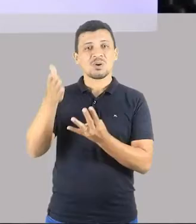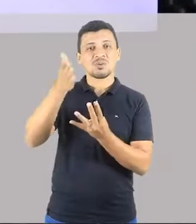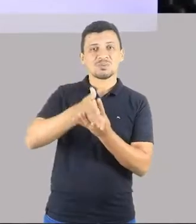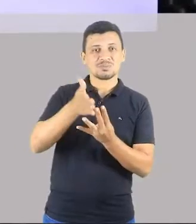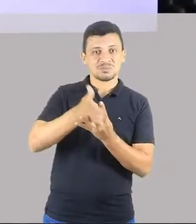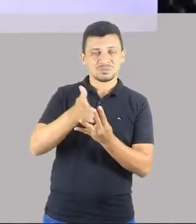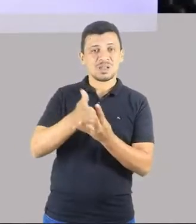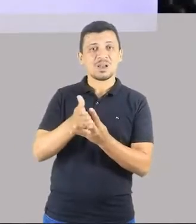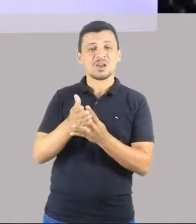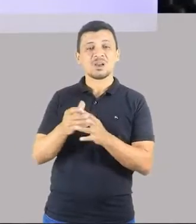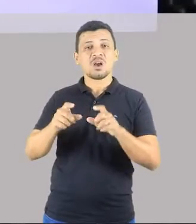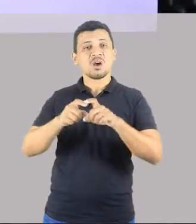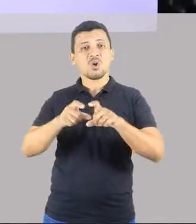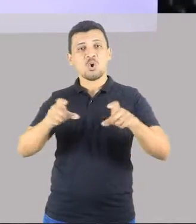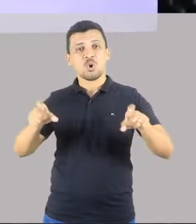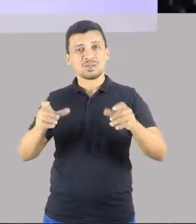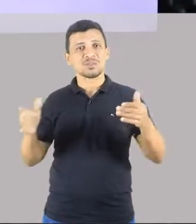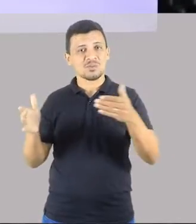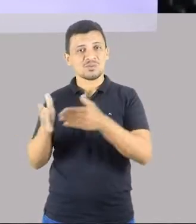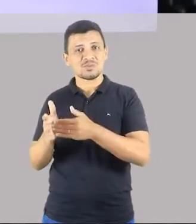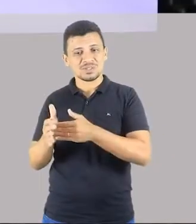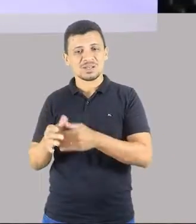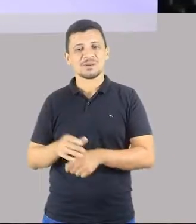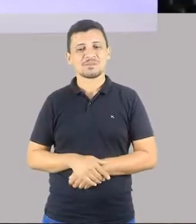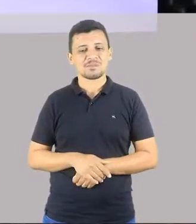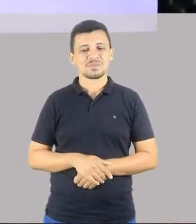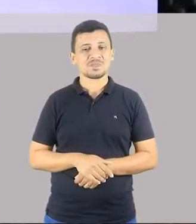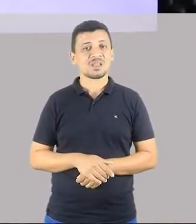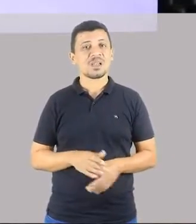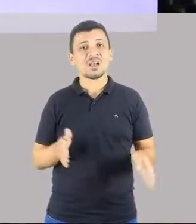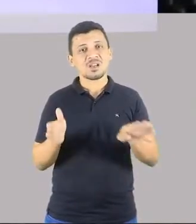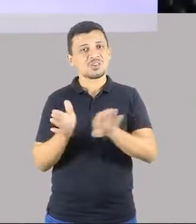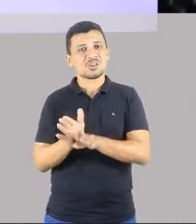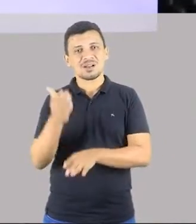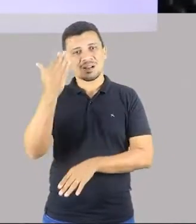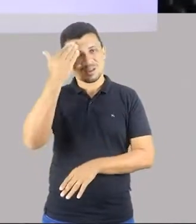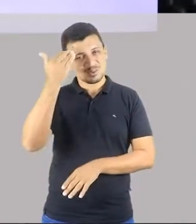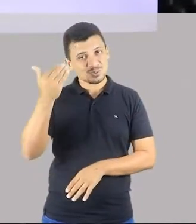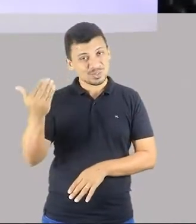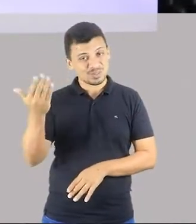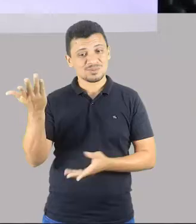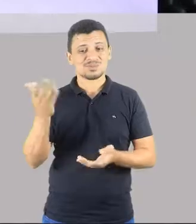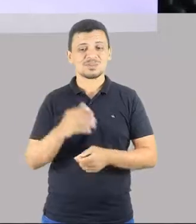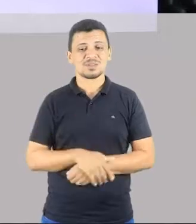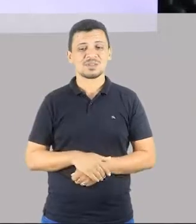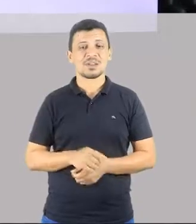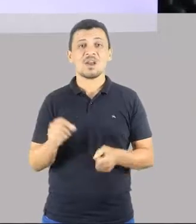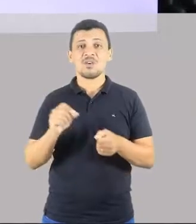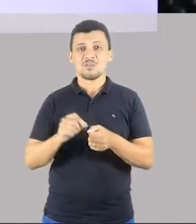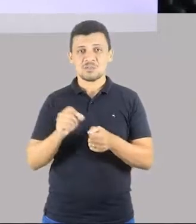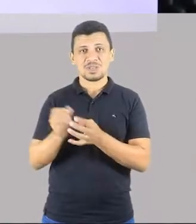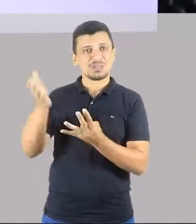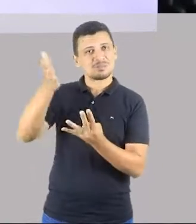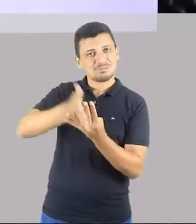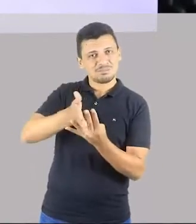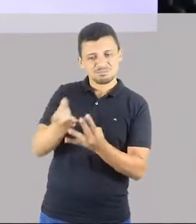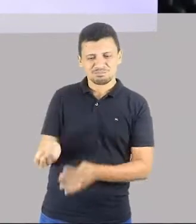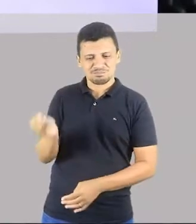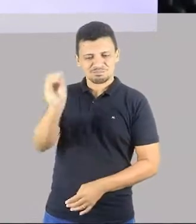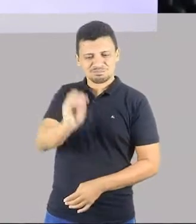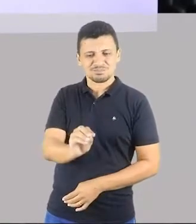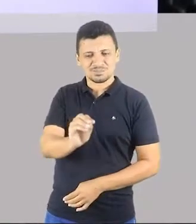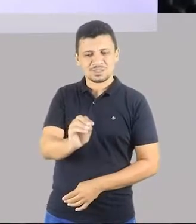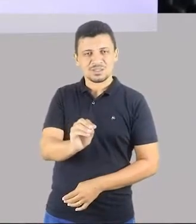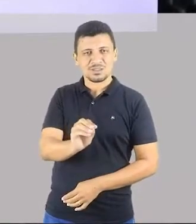intercalação da oração final, né, para se chegar ao sucesso, que é a ideia de finalidade, fez uma intercalação, então, por isso,